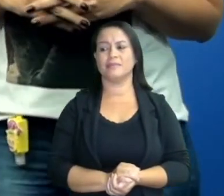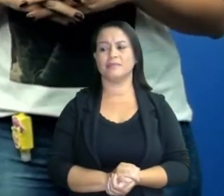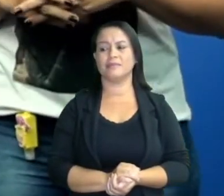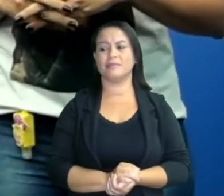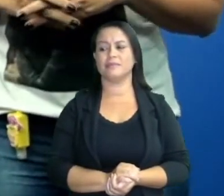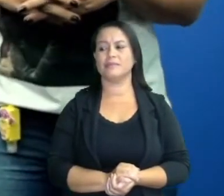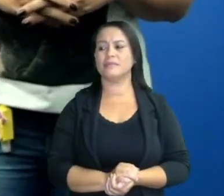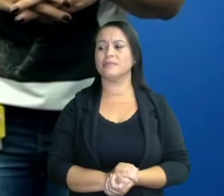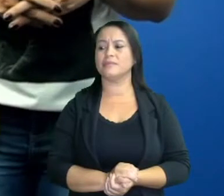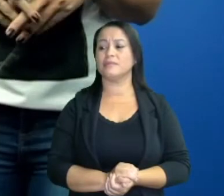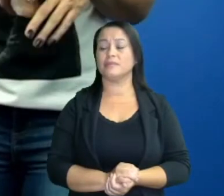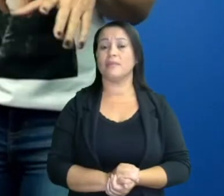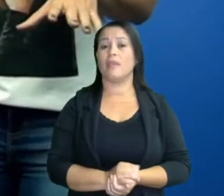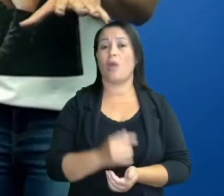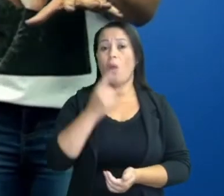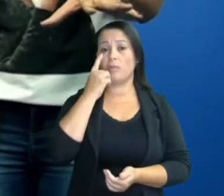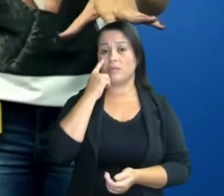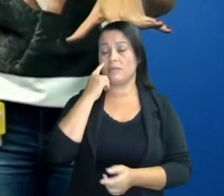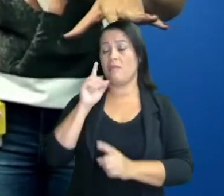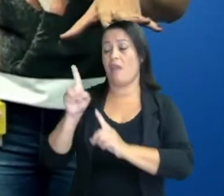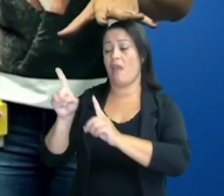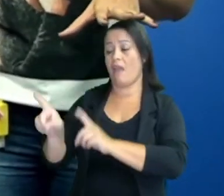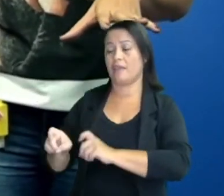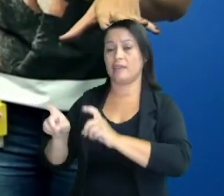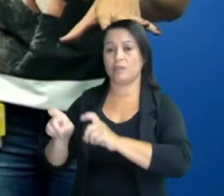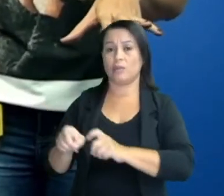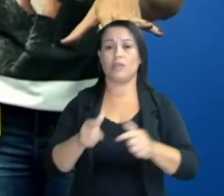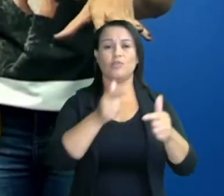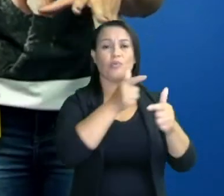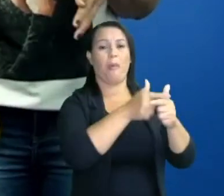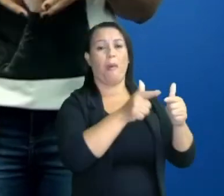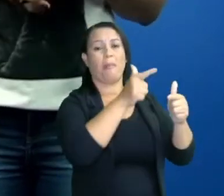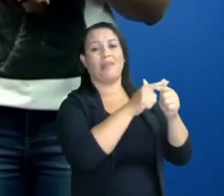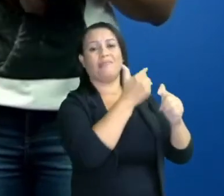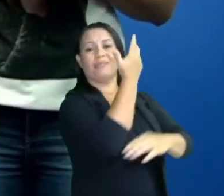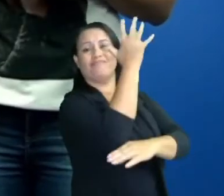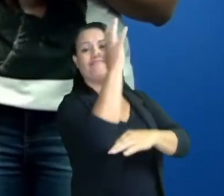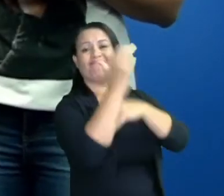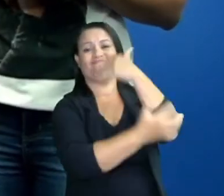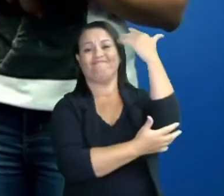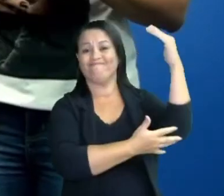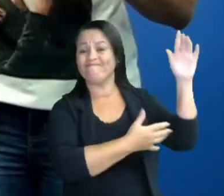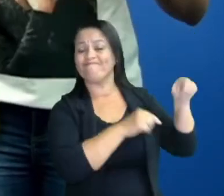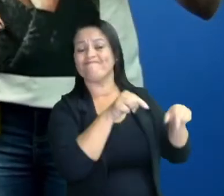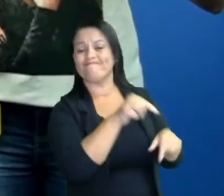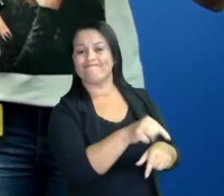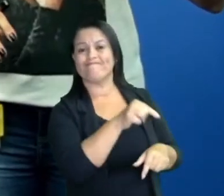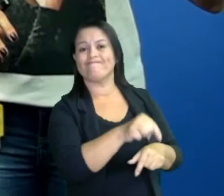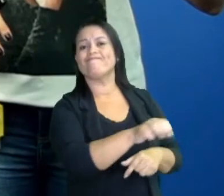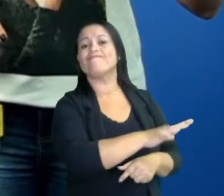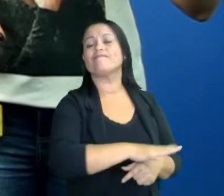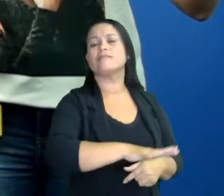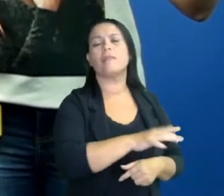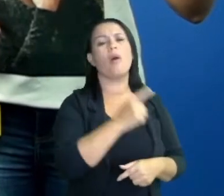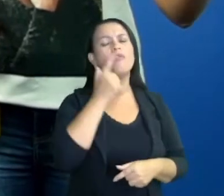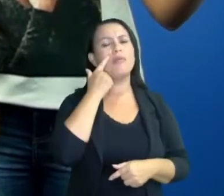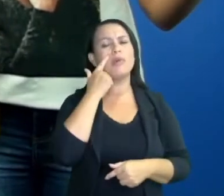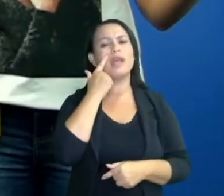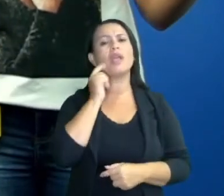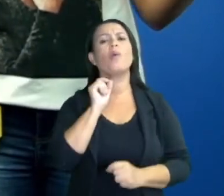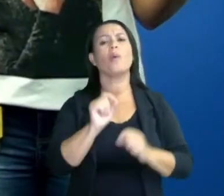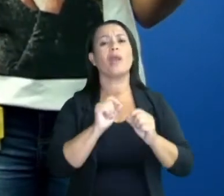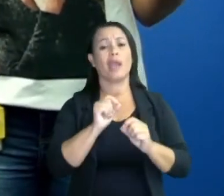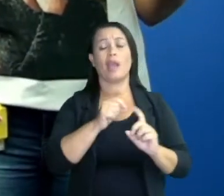a agricultura e os impactos ambientais nós vimos aqui que de